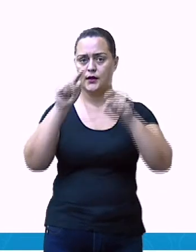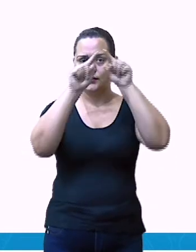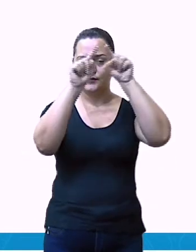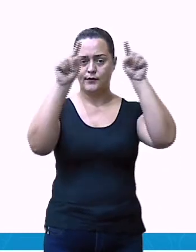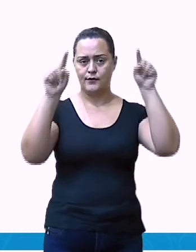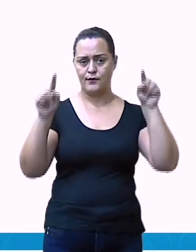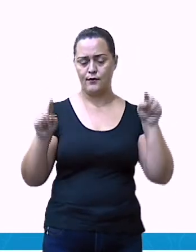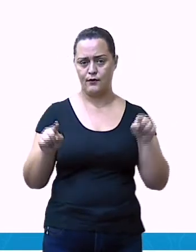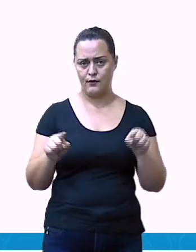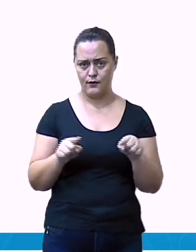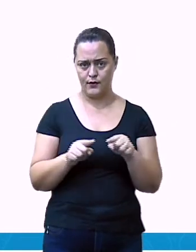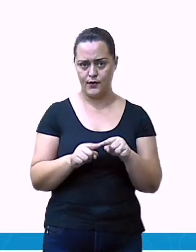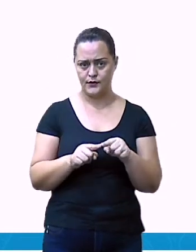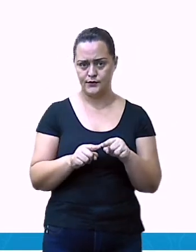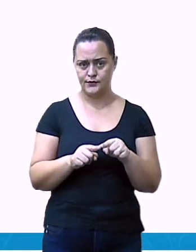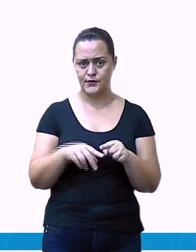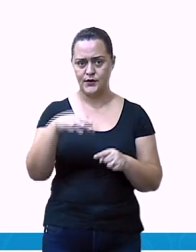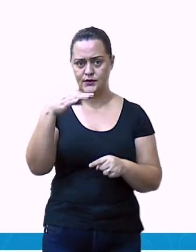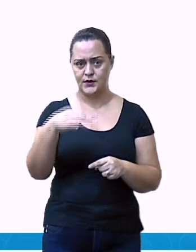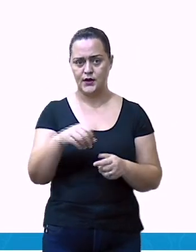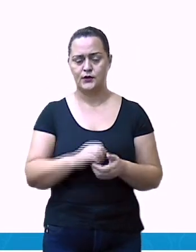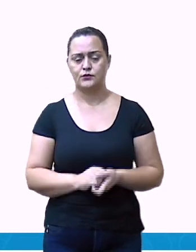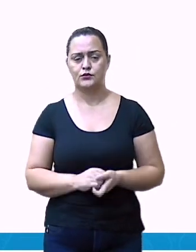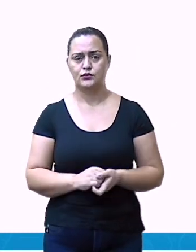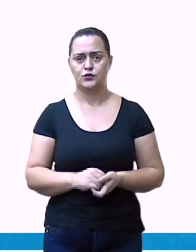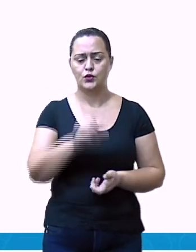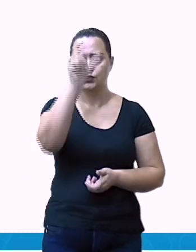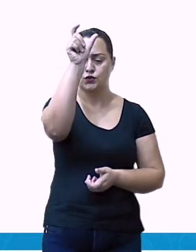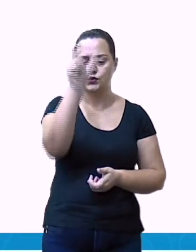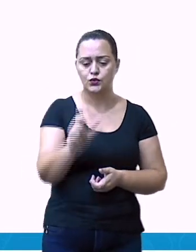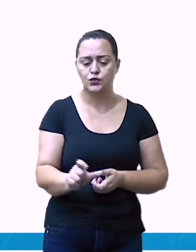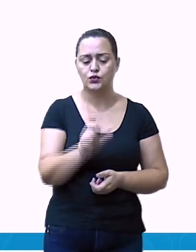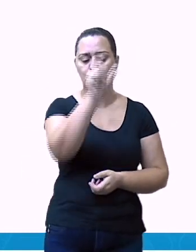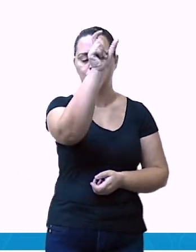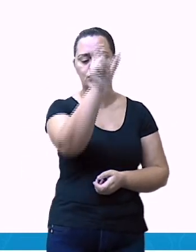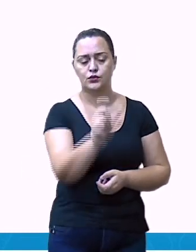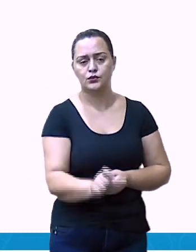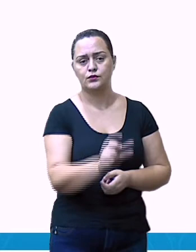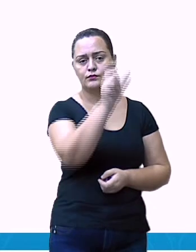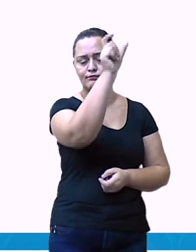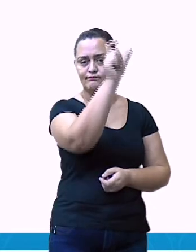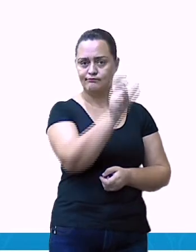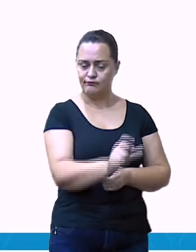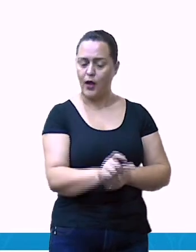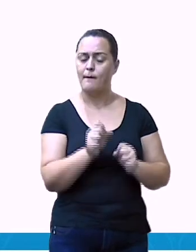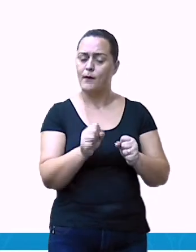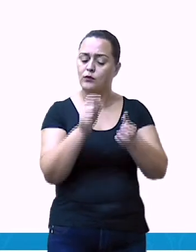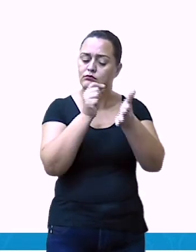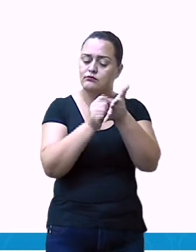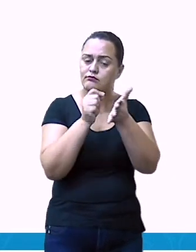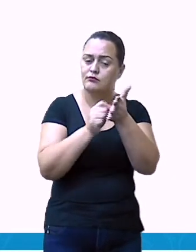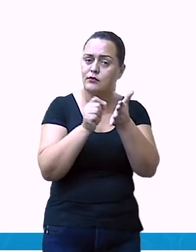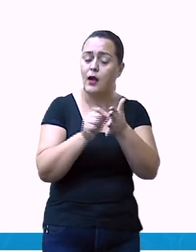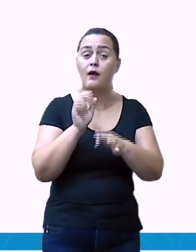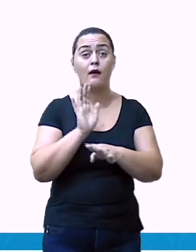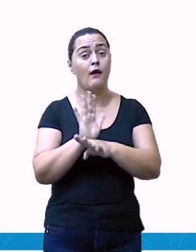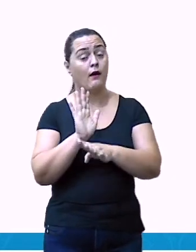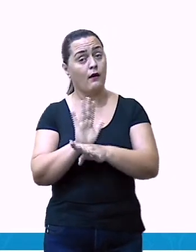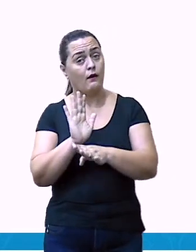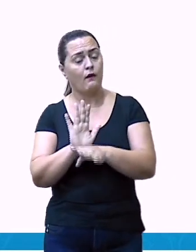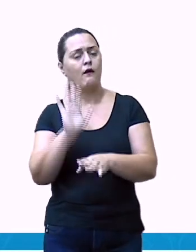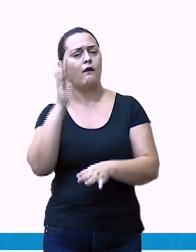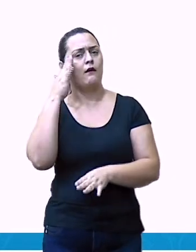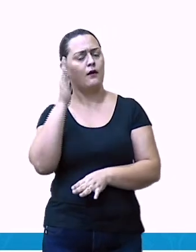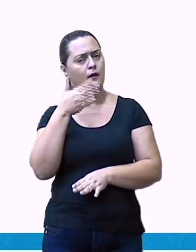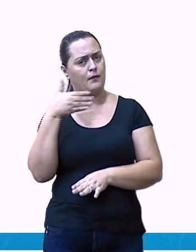décimos, certo? Então, primeiro, adicionamos os décimos. 8 décimos mais 6 décimos mais 9